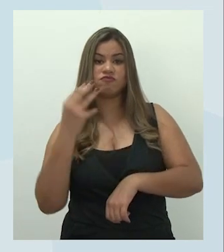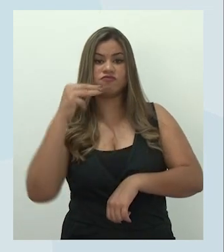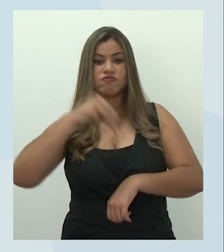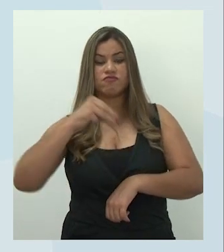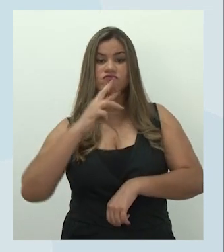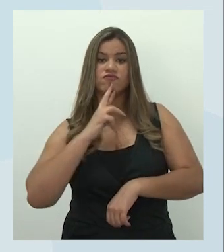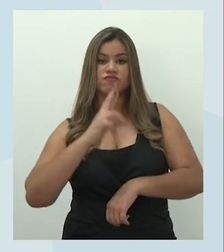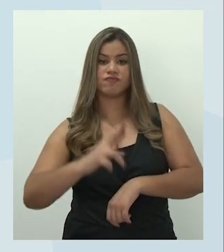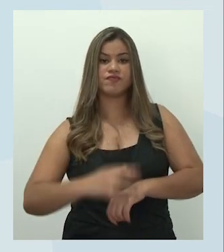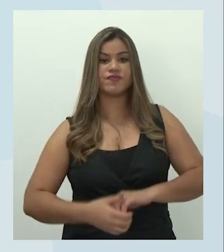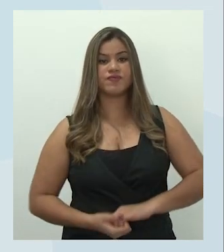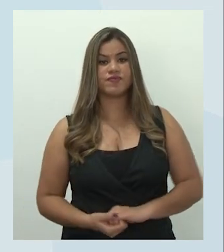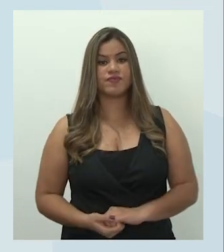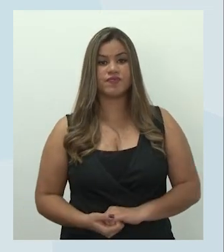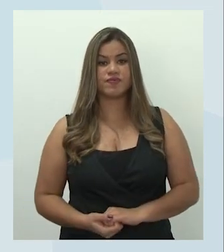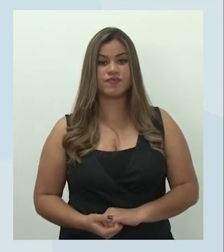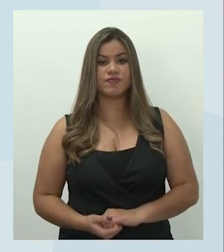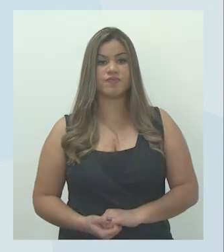gente.